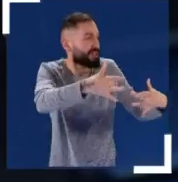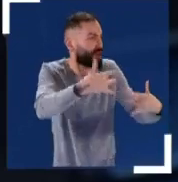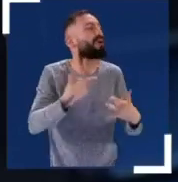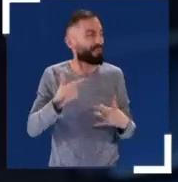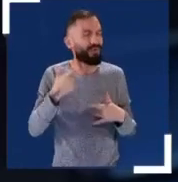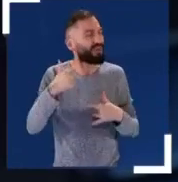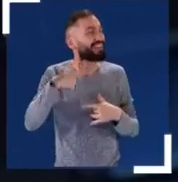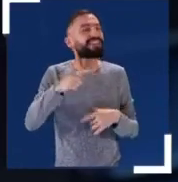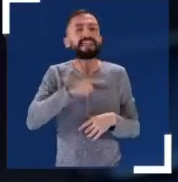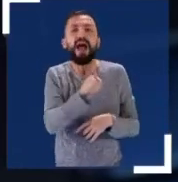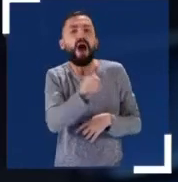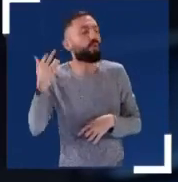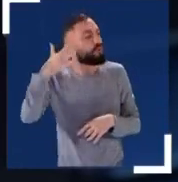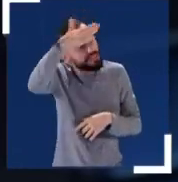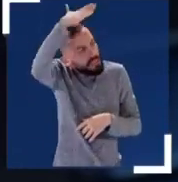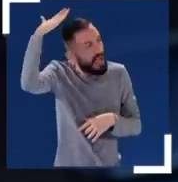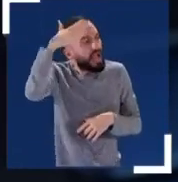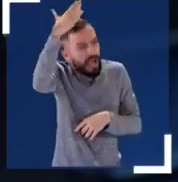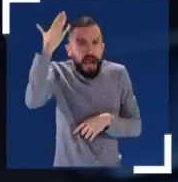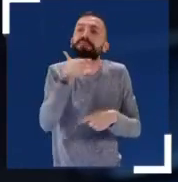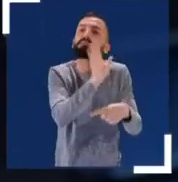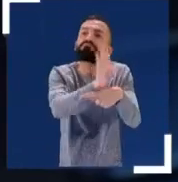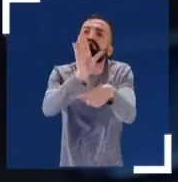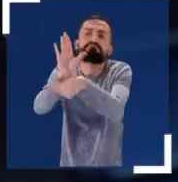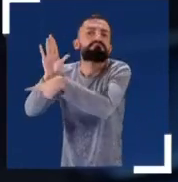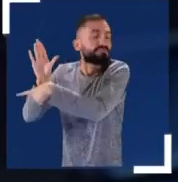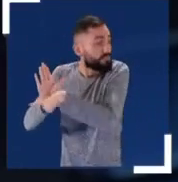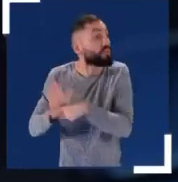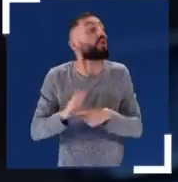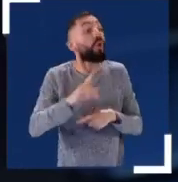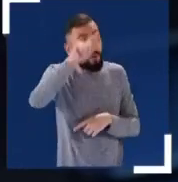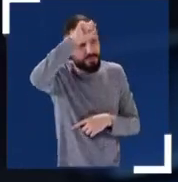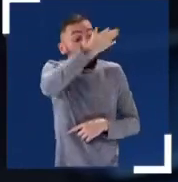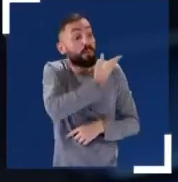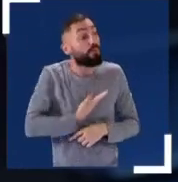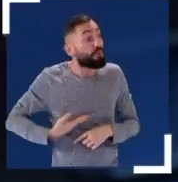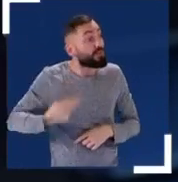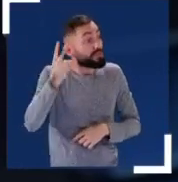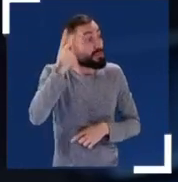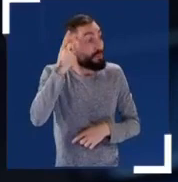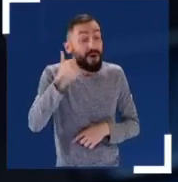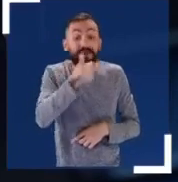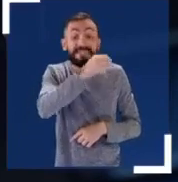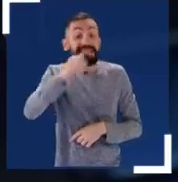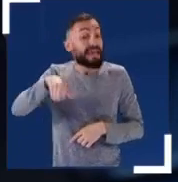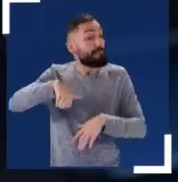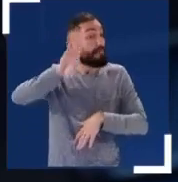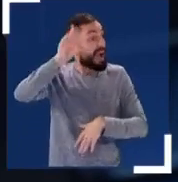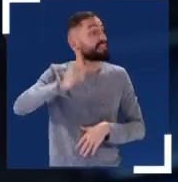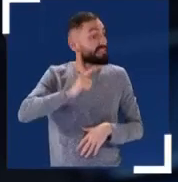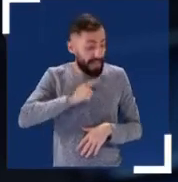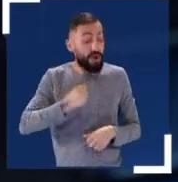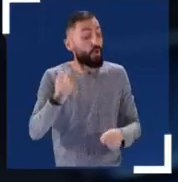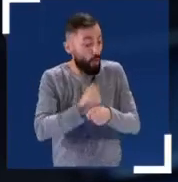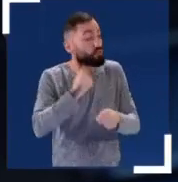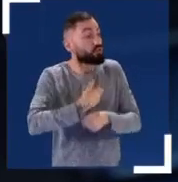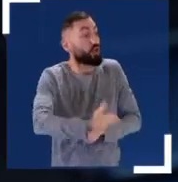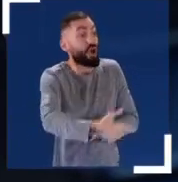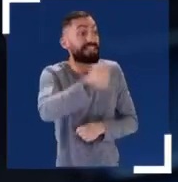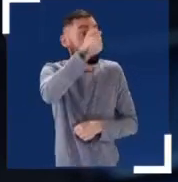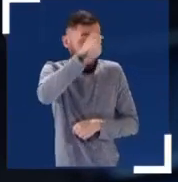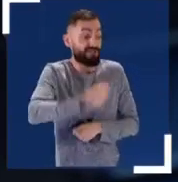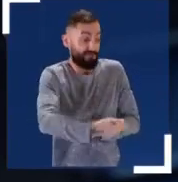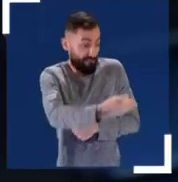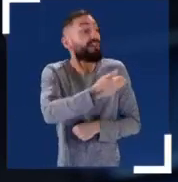Casas, ampliar na plenitude os hospitais públicos do Estado. São Paulo tem mais de 100 hospitais, nós estamos construindo mais 7. E é possível fazer isso